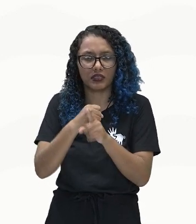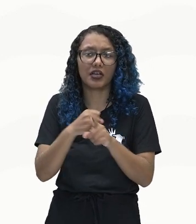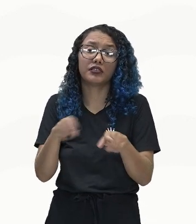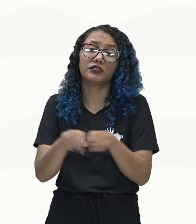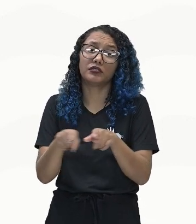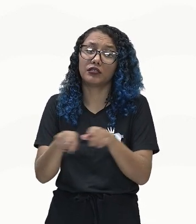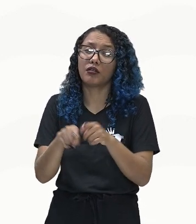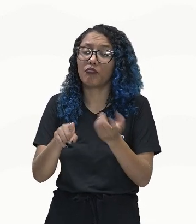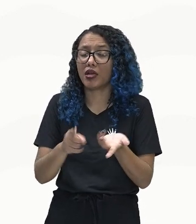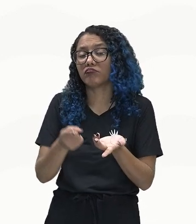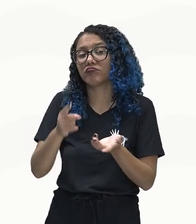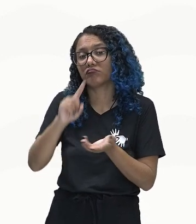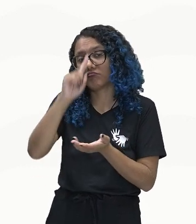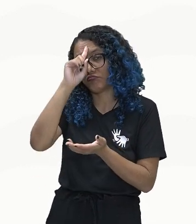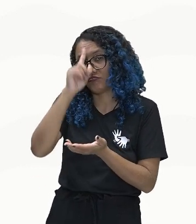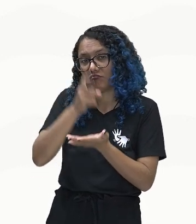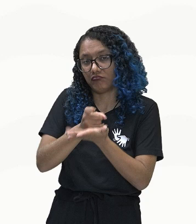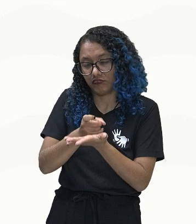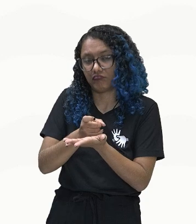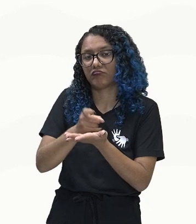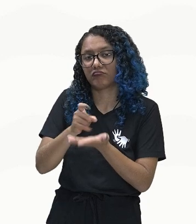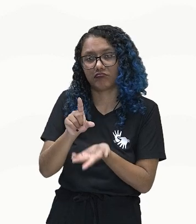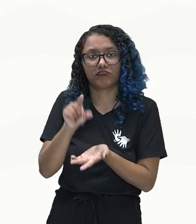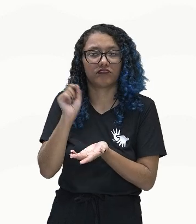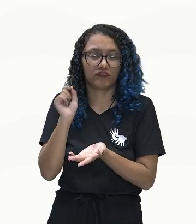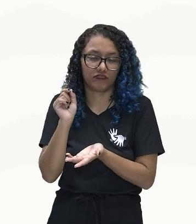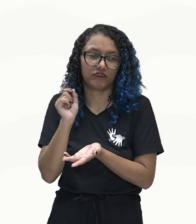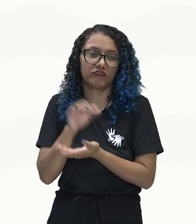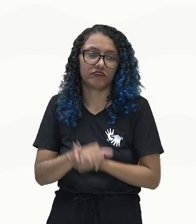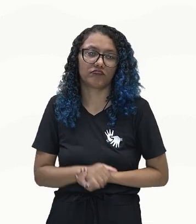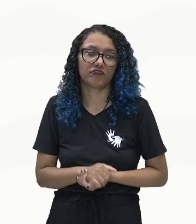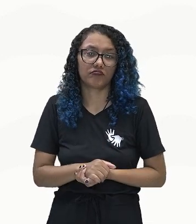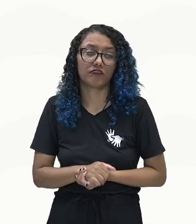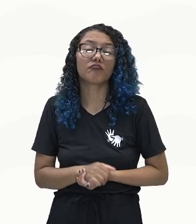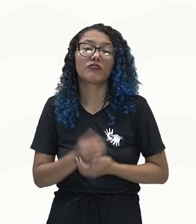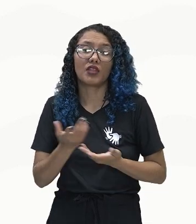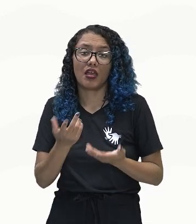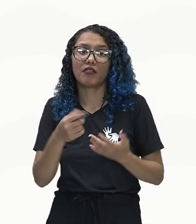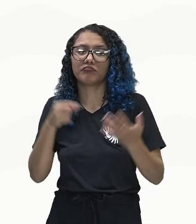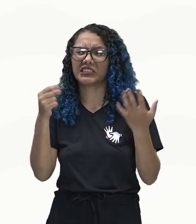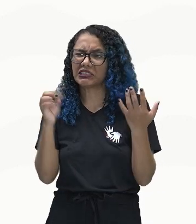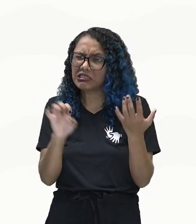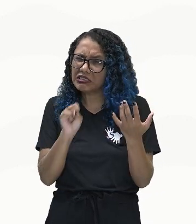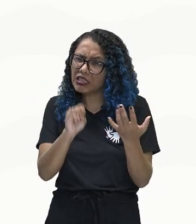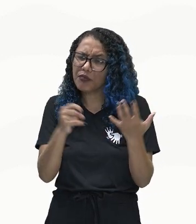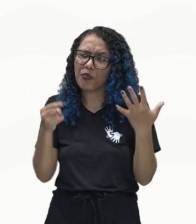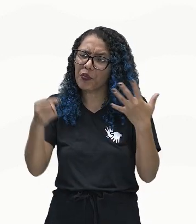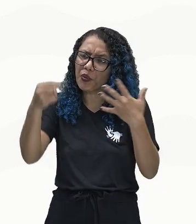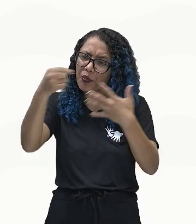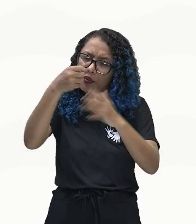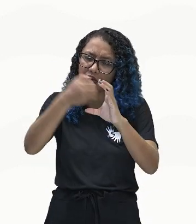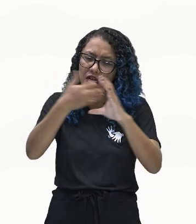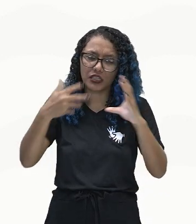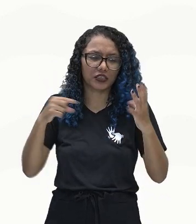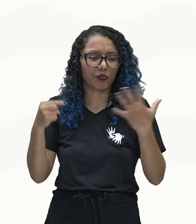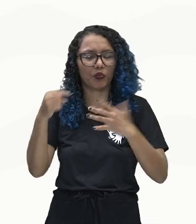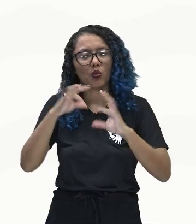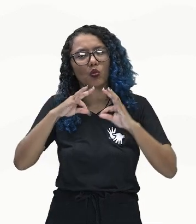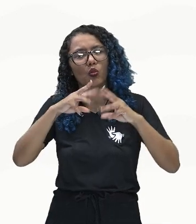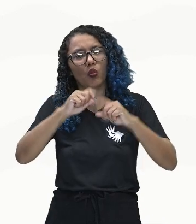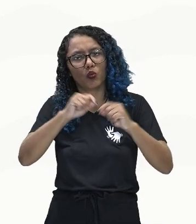é classificado ou é considerado um aluno protagonista aquele que tem essas características, né?